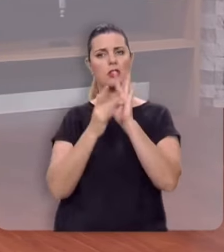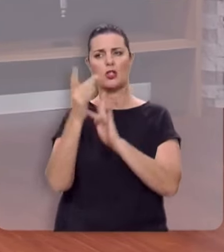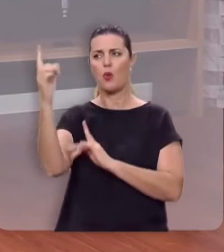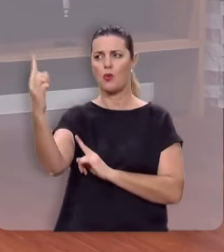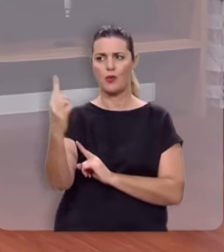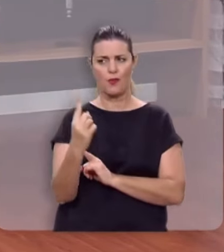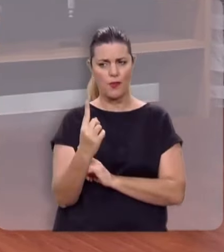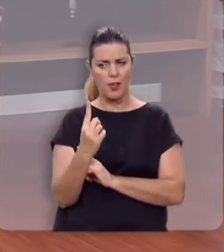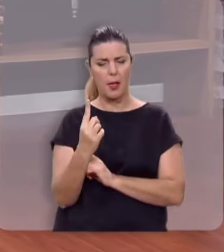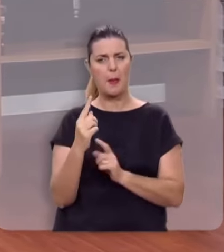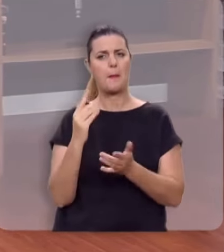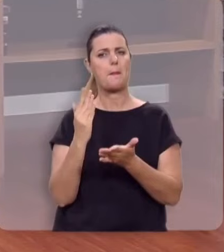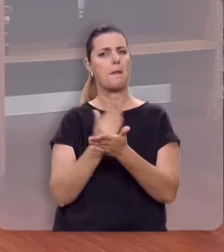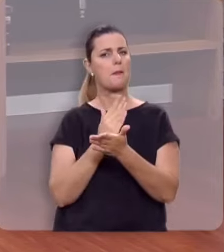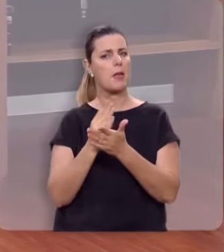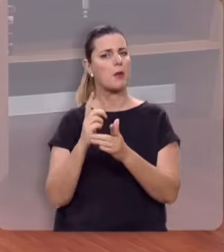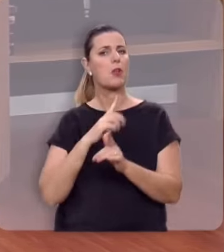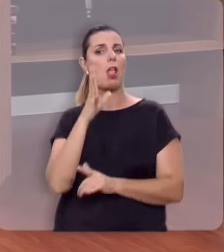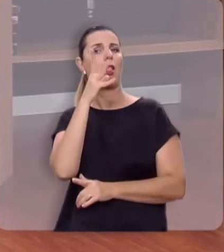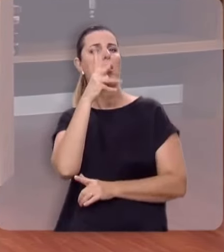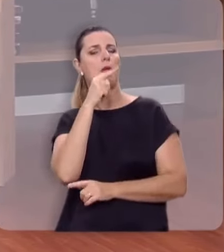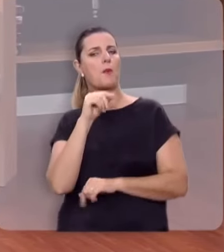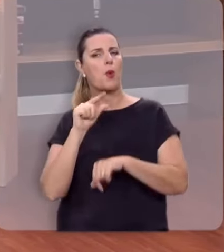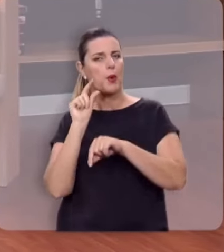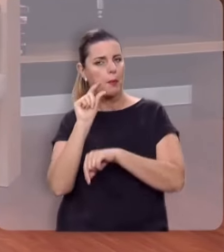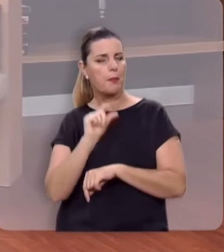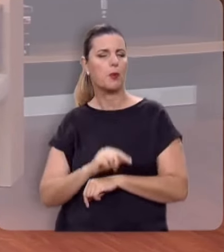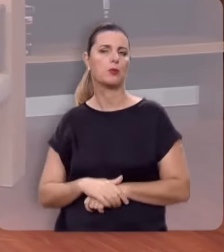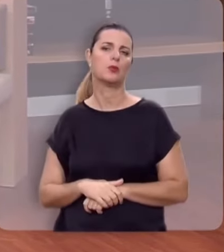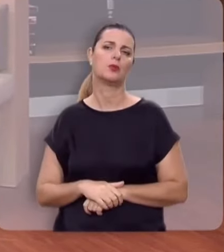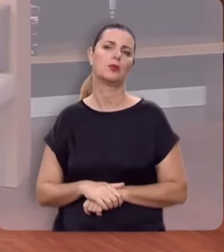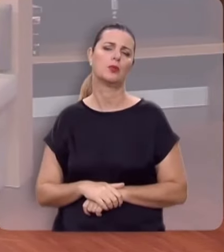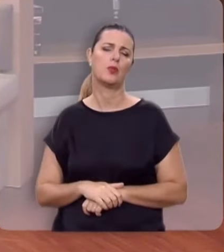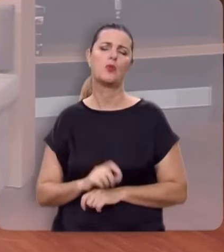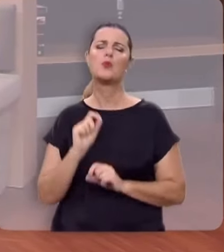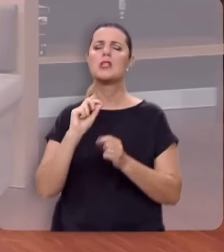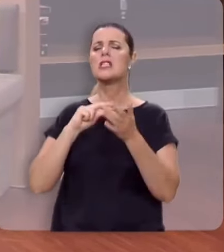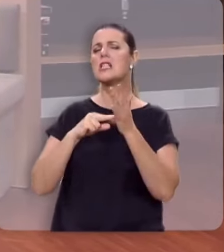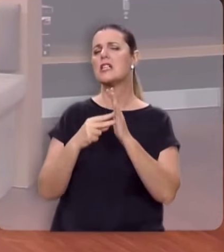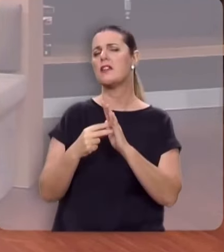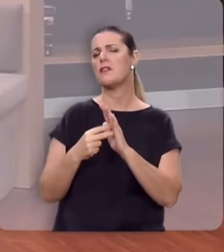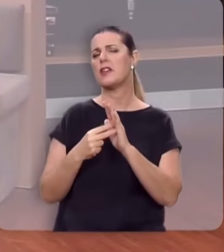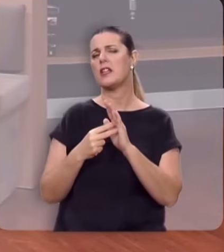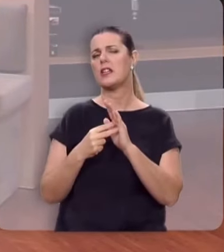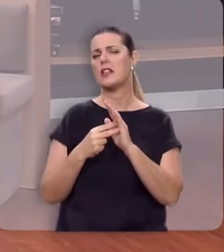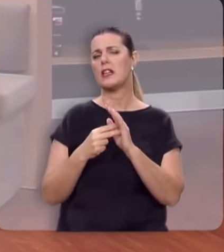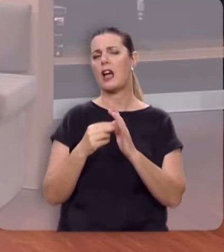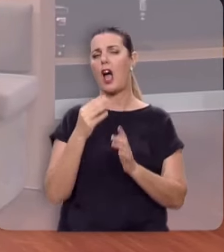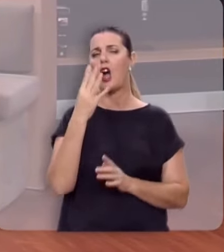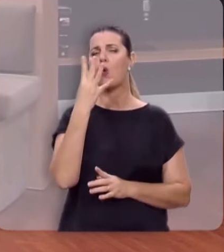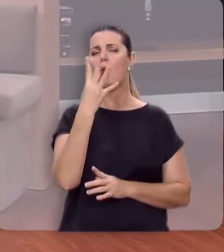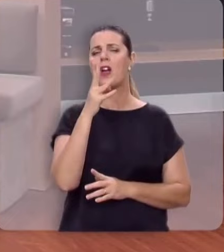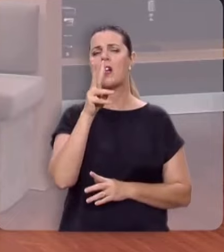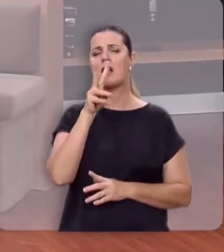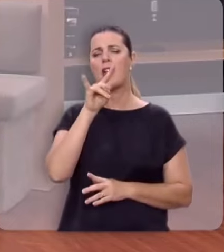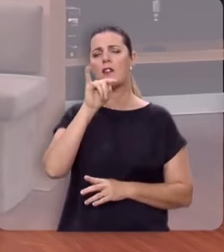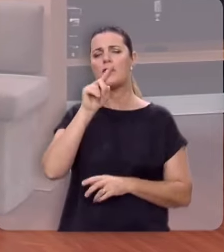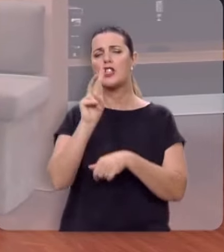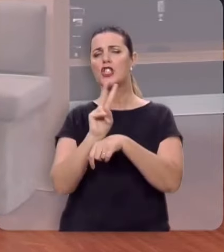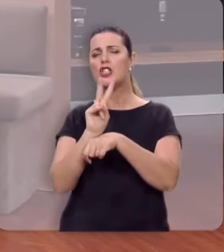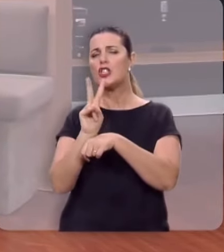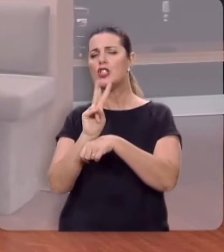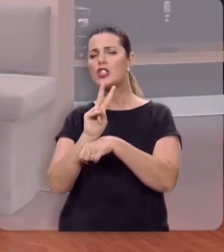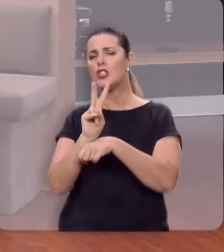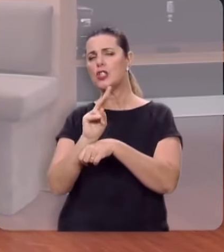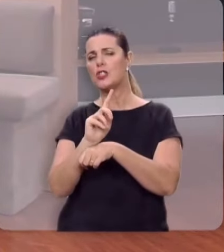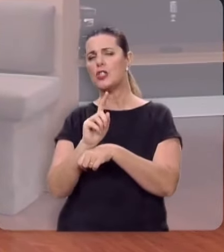vem, ainda que na 4ª vigília da noite. O que era a 4ª vigília da noite? Os judeus